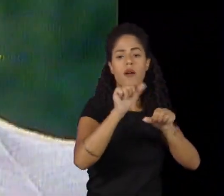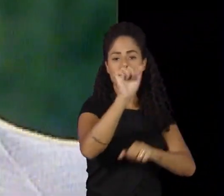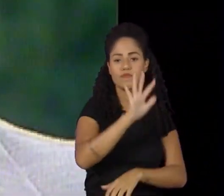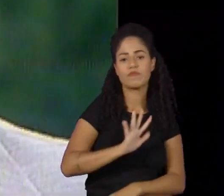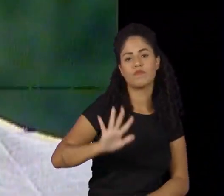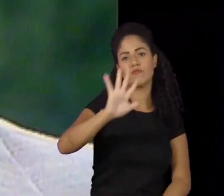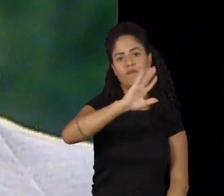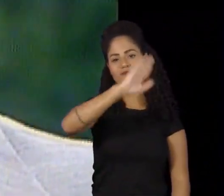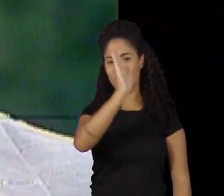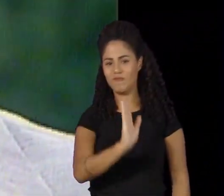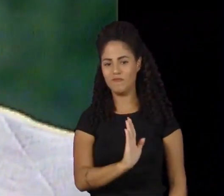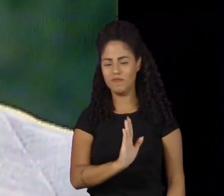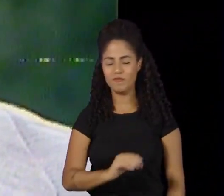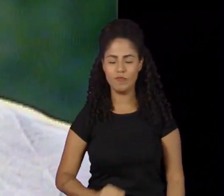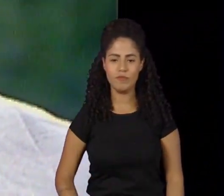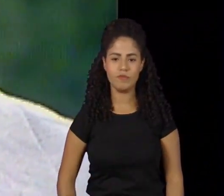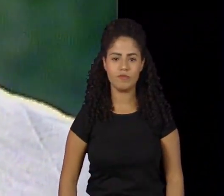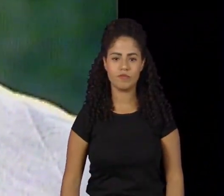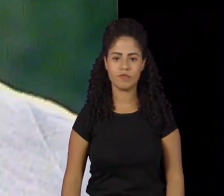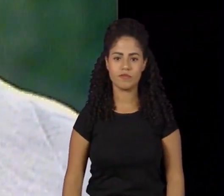globalização.